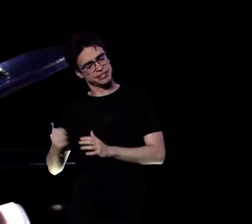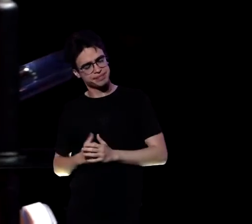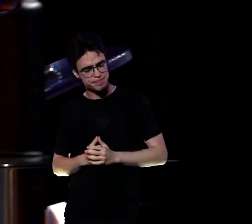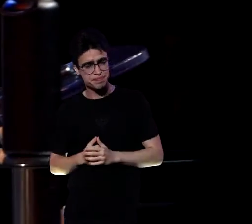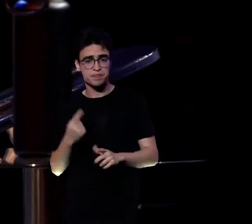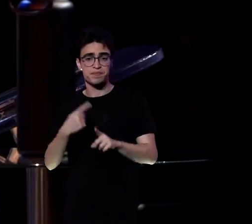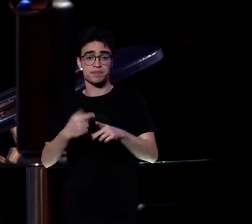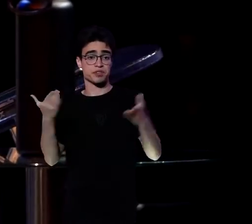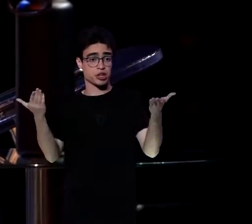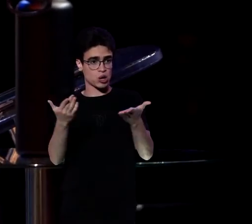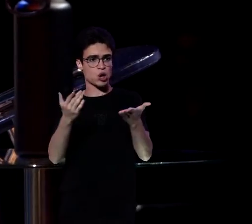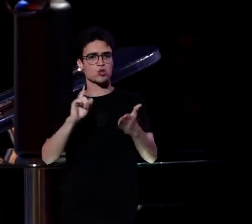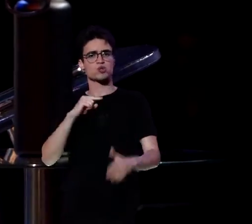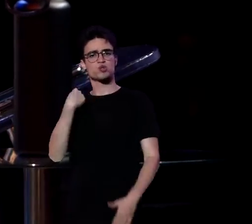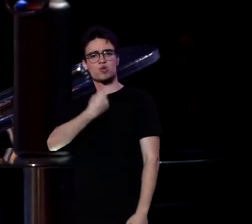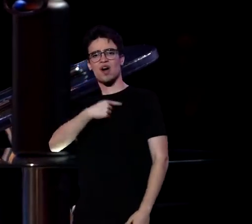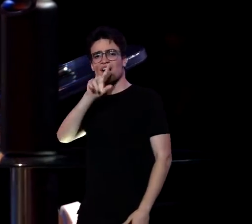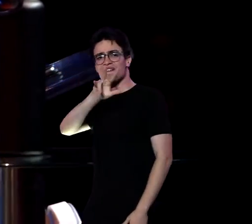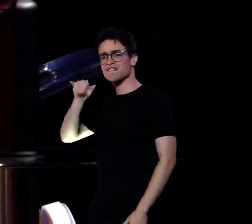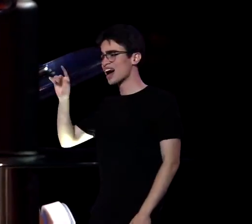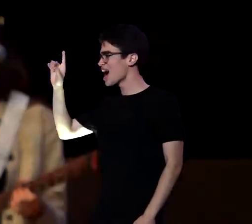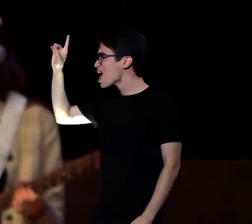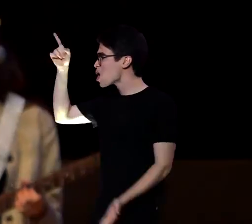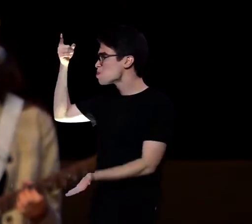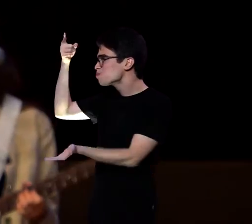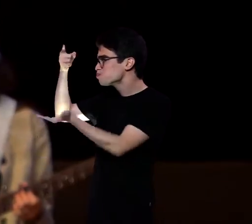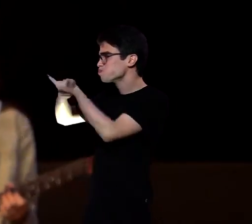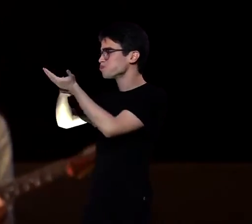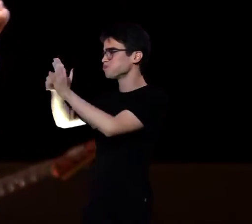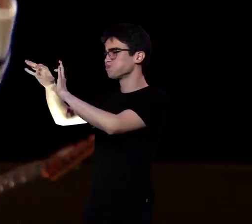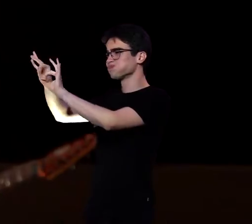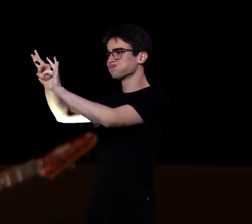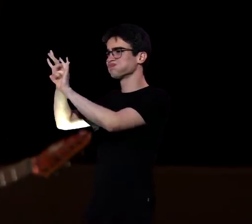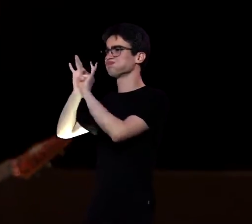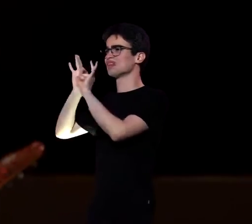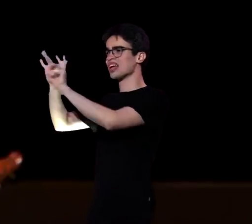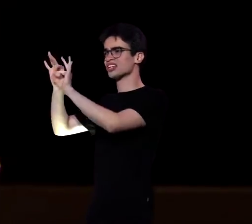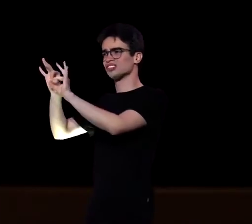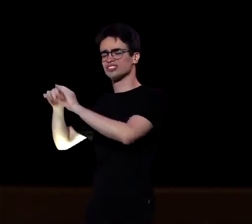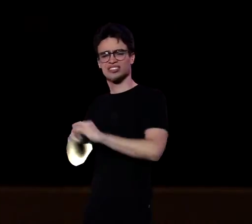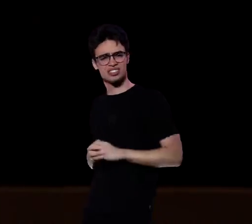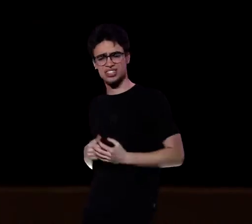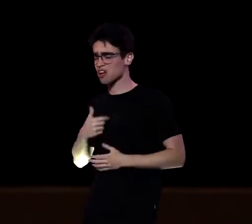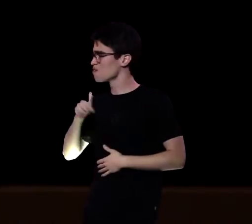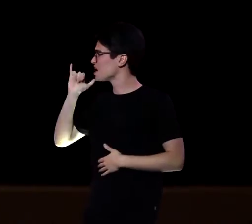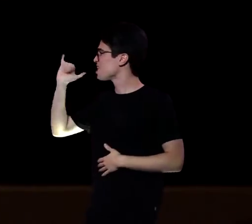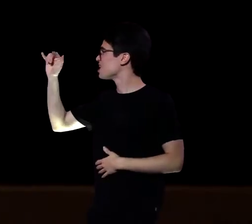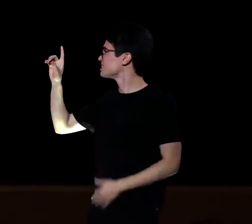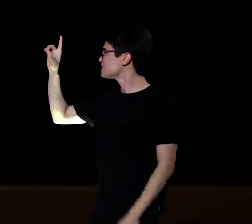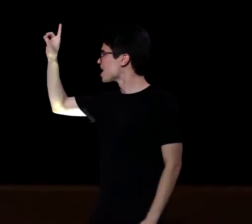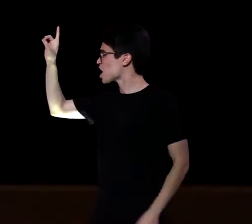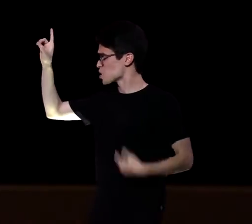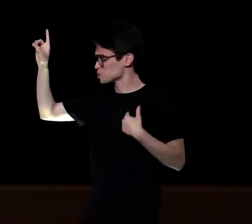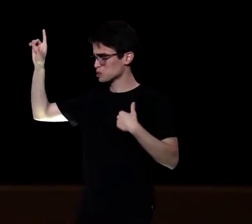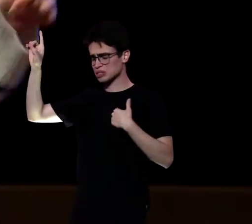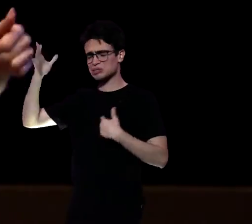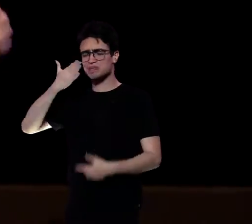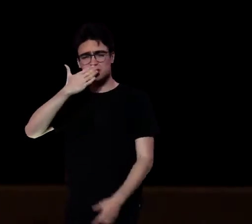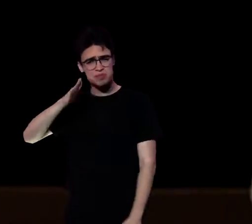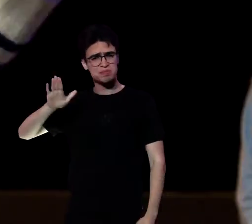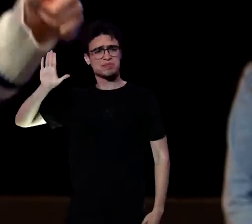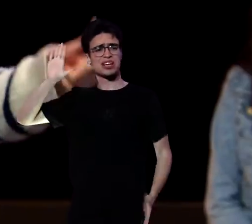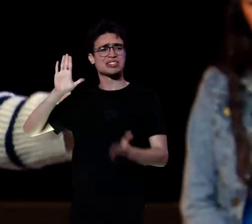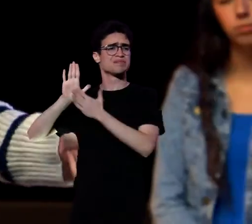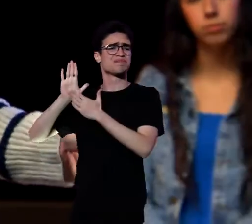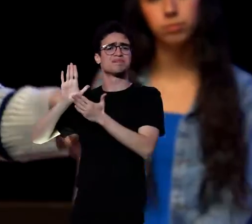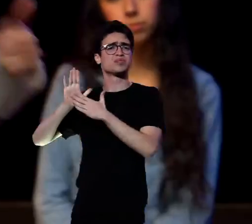gente vai firmar um compromisso com o Senhor. Dizendo: Deus, eu me comprometo a escolher